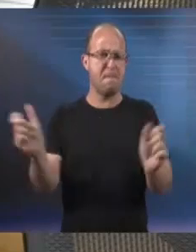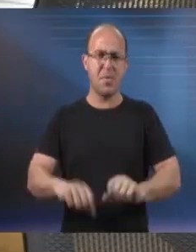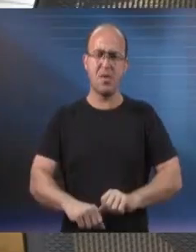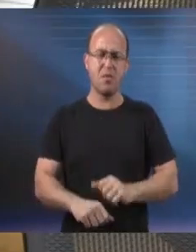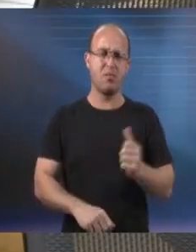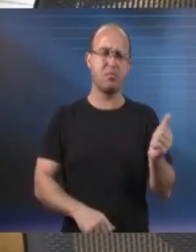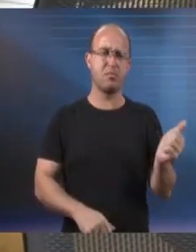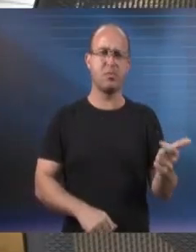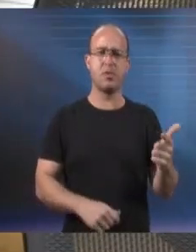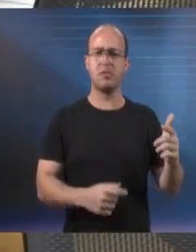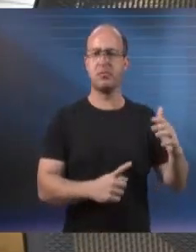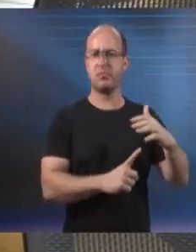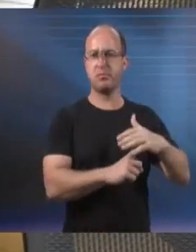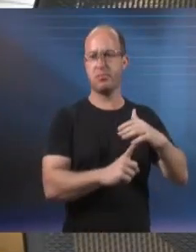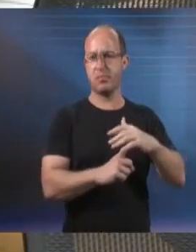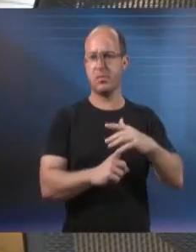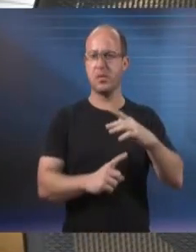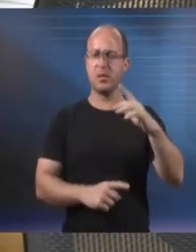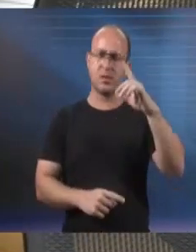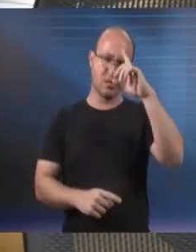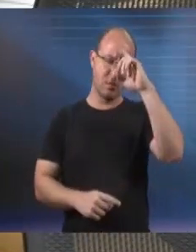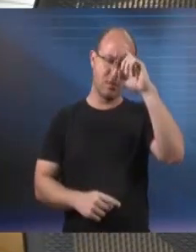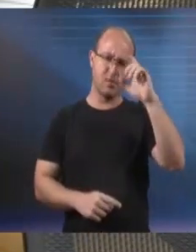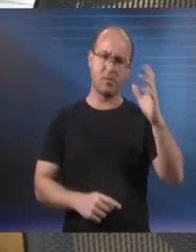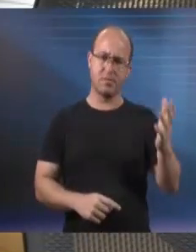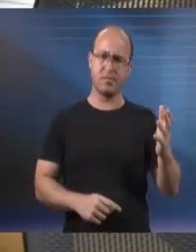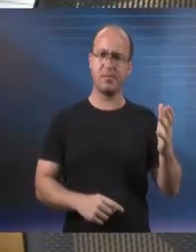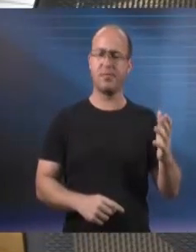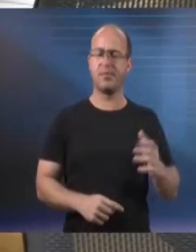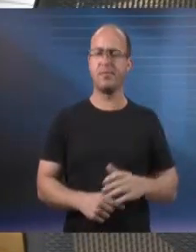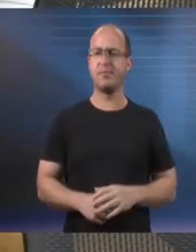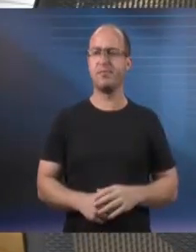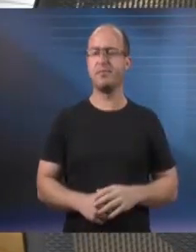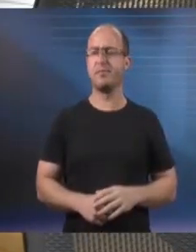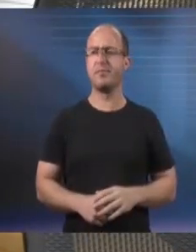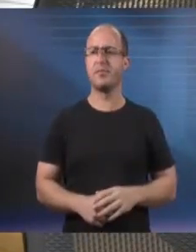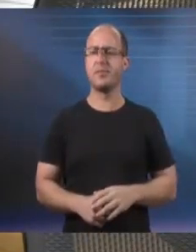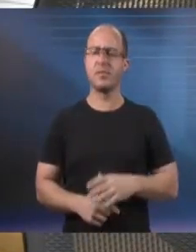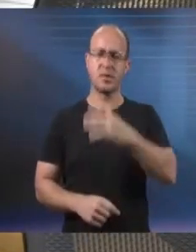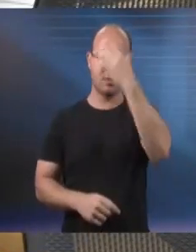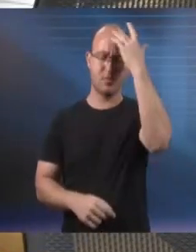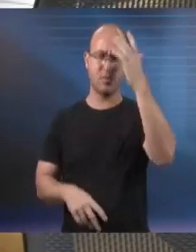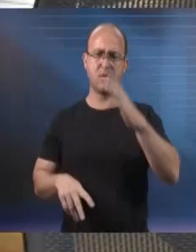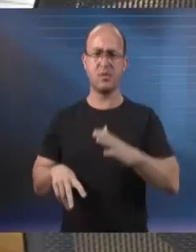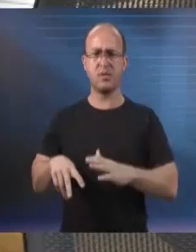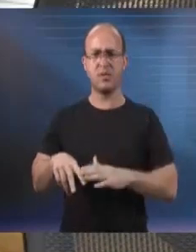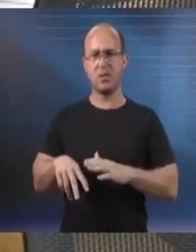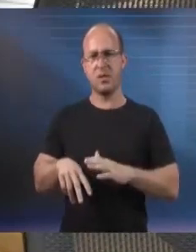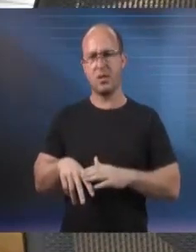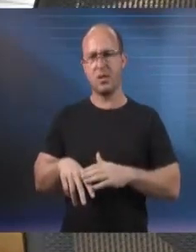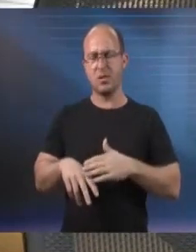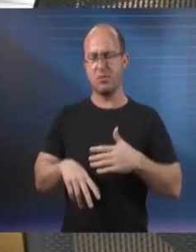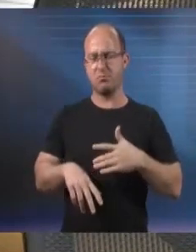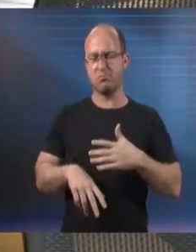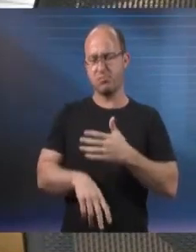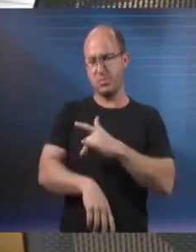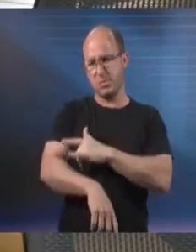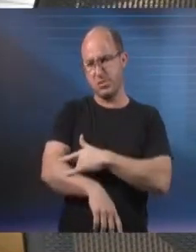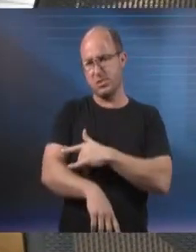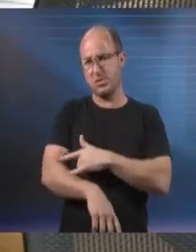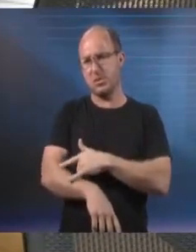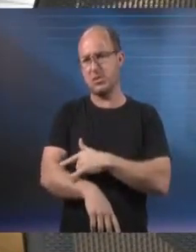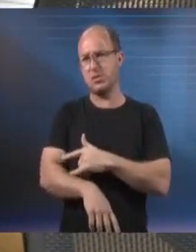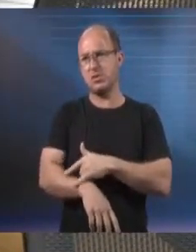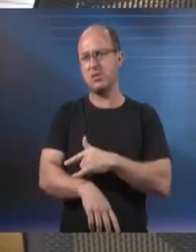campanha. O que mais tem são pessoas urinadas, pessoas feito